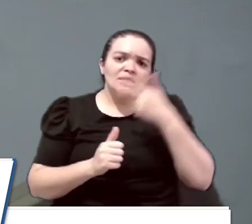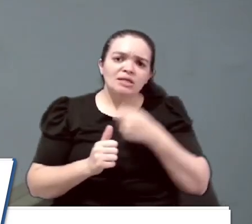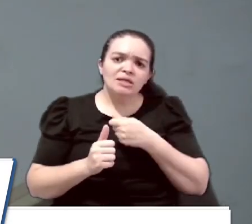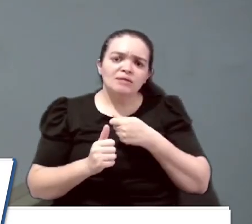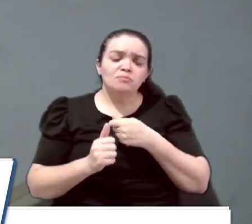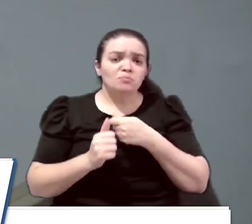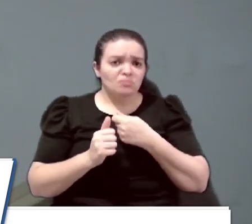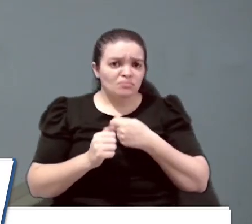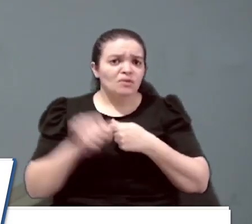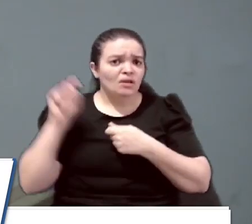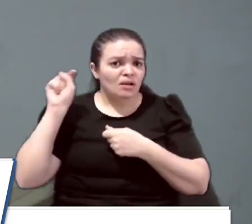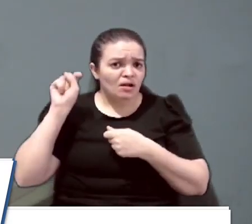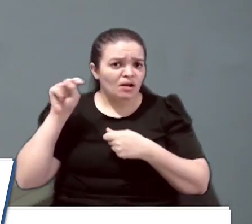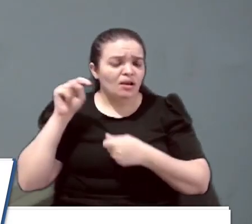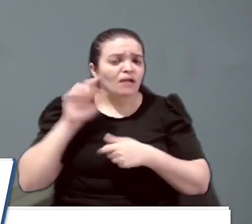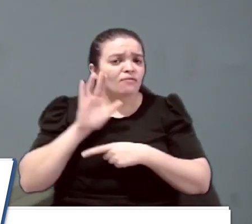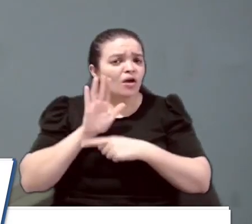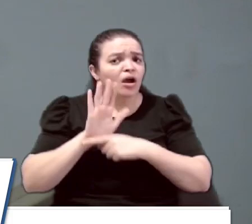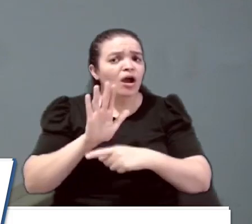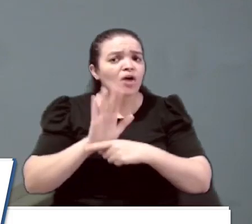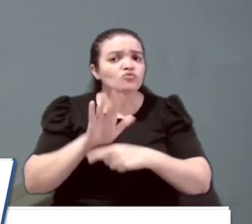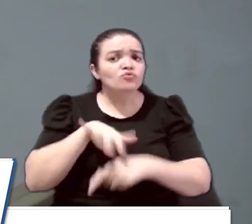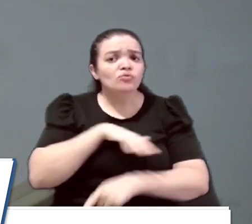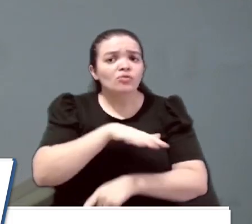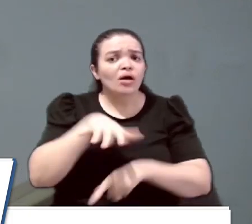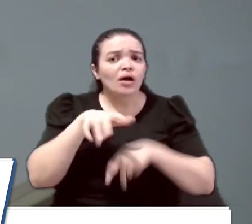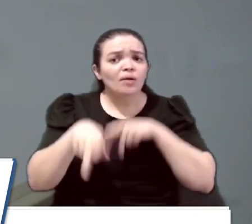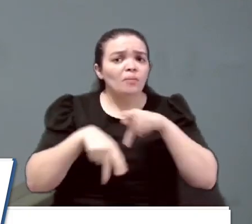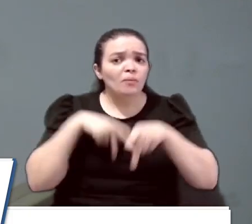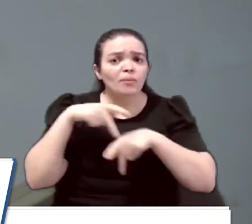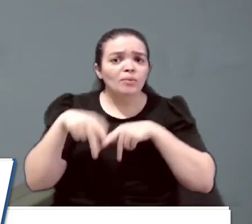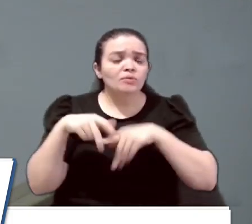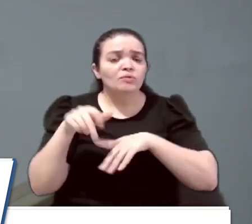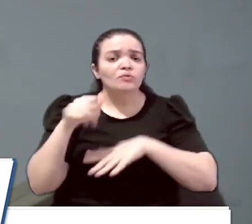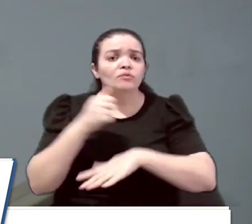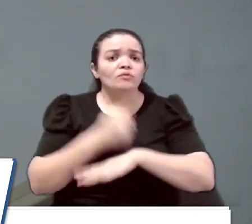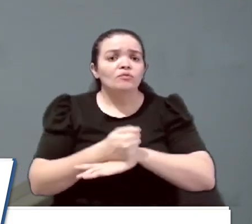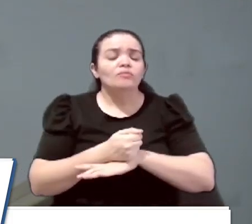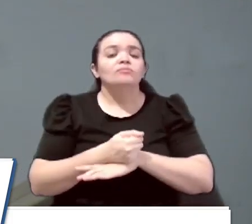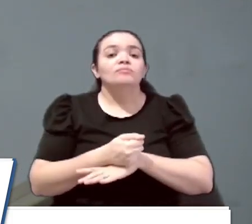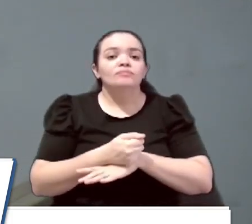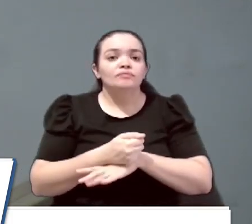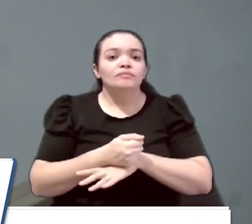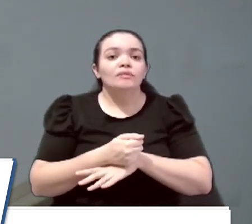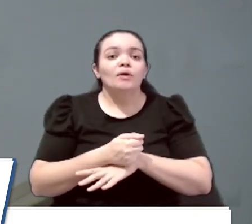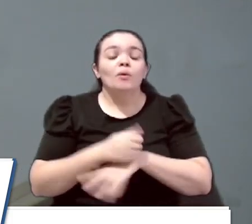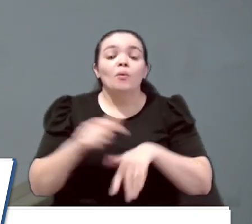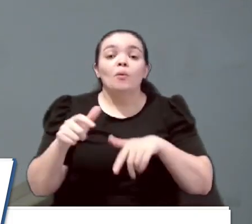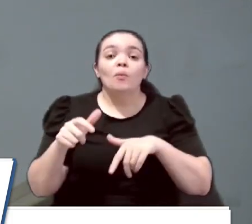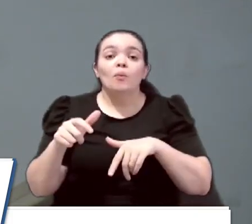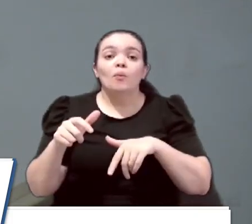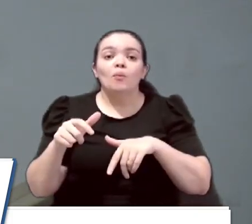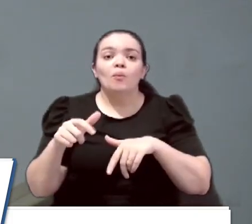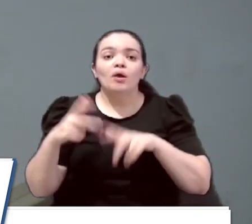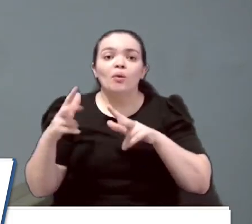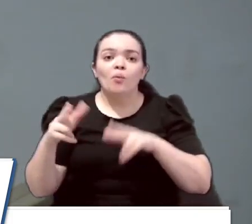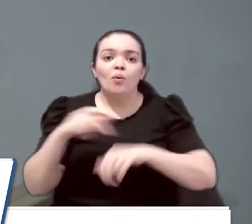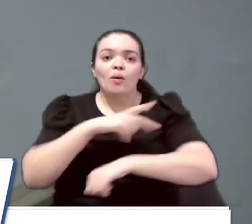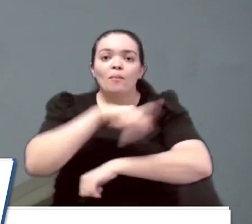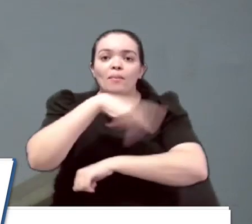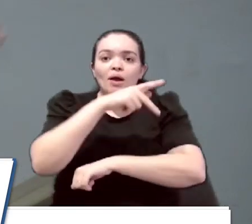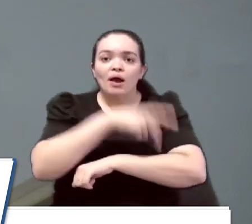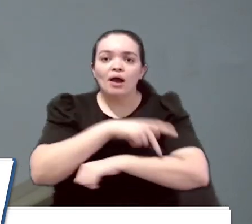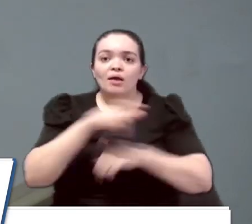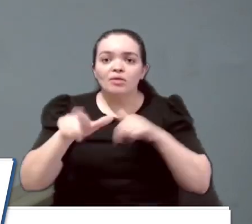aquilo ali vai beneficiar todo mundo, a população de Franca. Já pensou, é igual o Parque dos Trabalhadores, é igual o Parque Lupercio Taveira, do Jardim